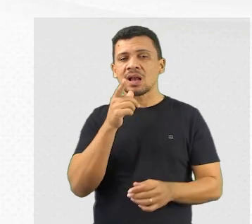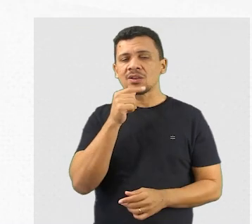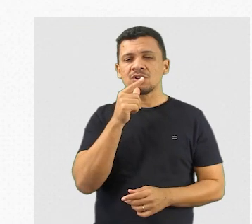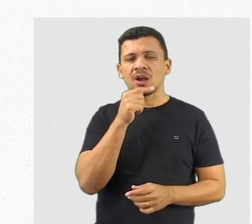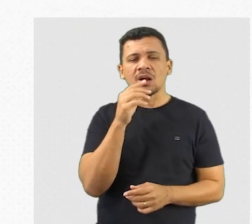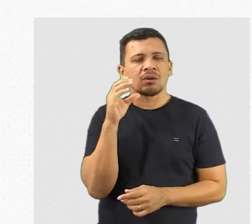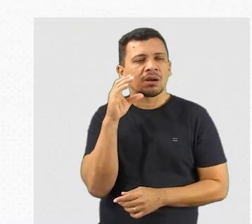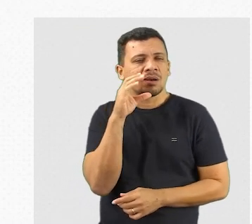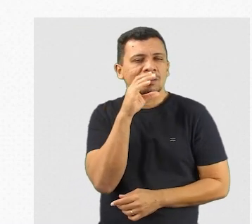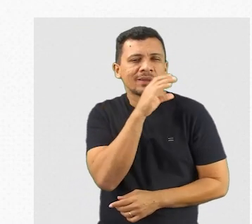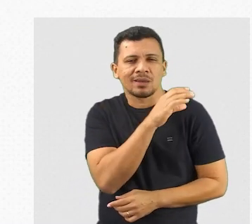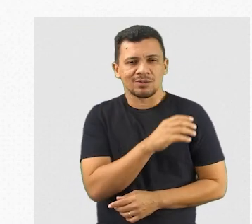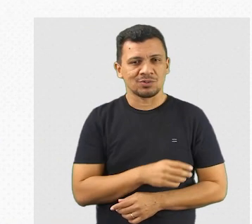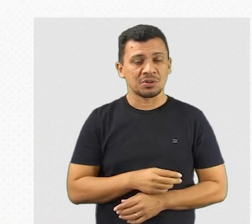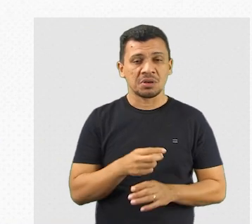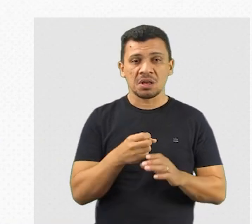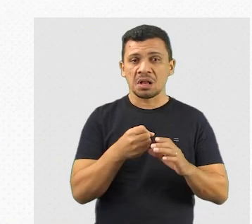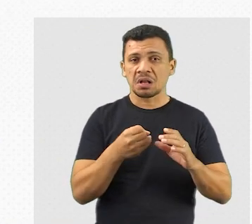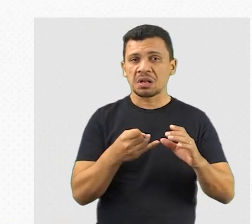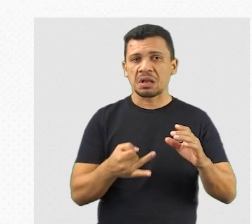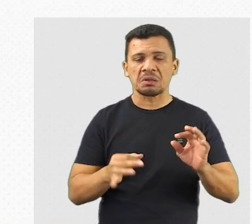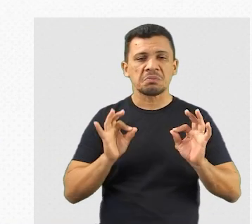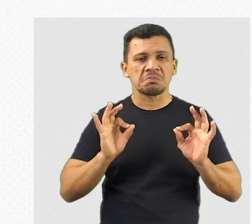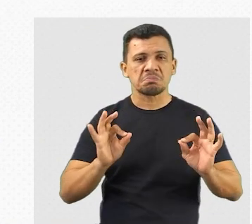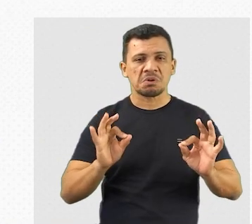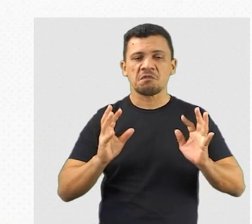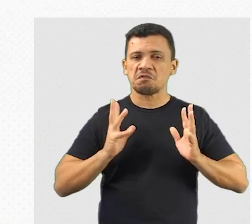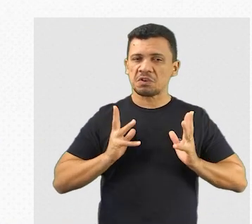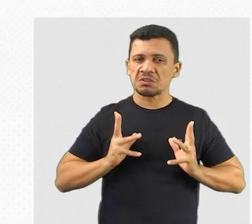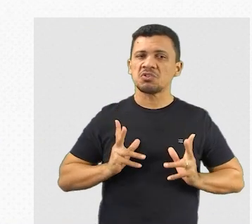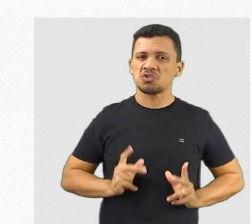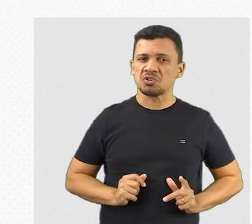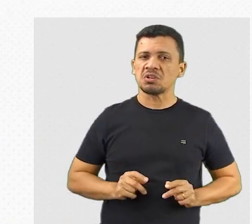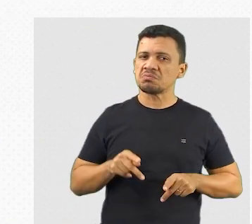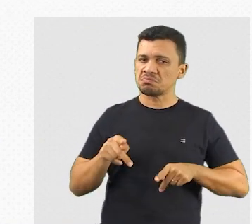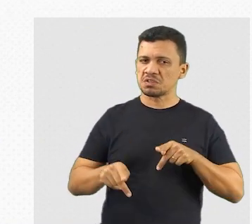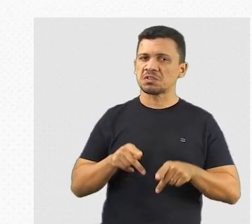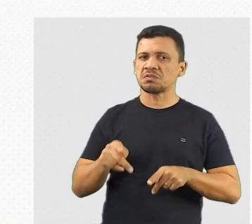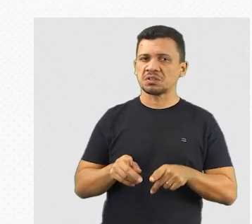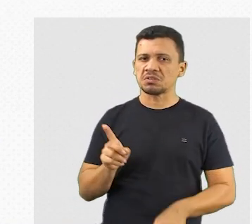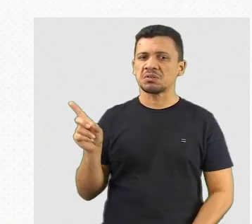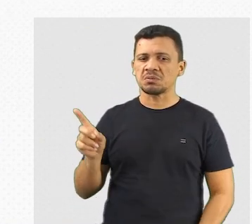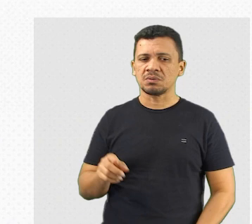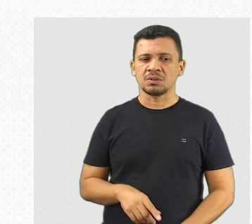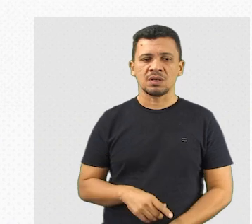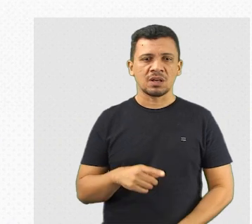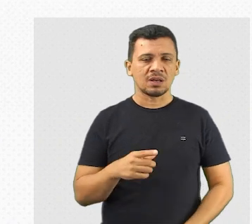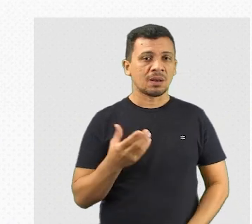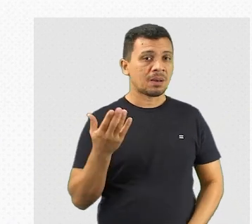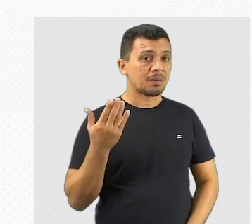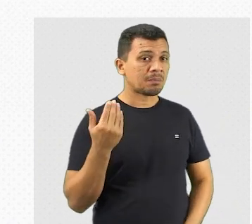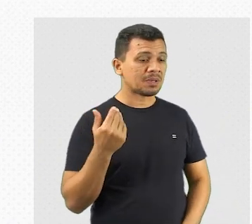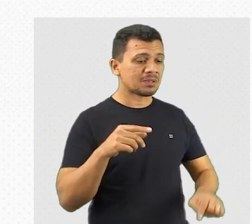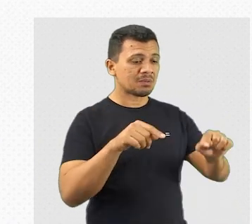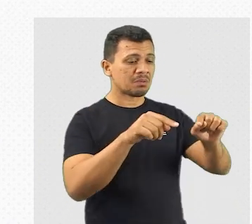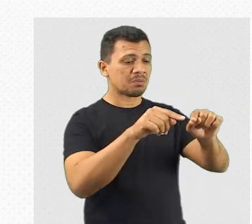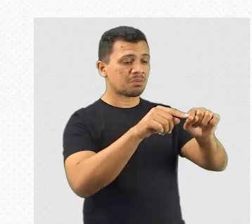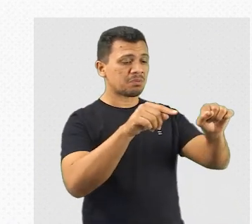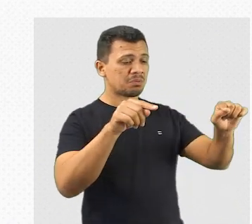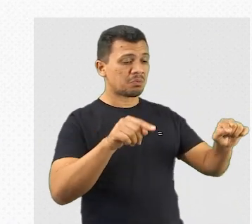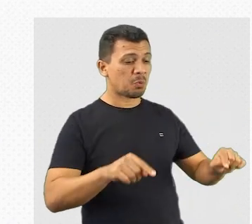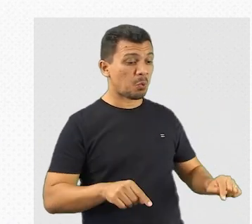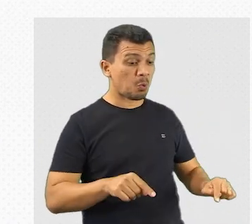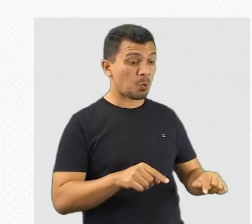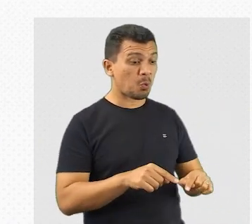aquecida, caracterizando um alto grau de higiene desta civilização. Bom, eu tinha uma piscina, um prédio gigante com